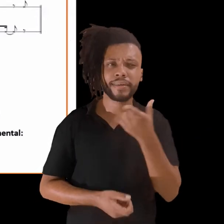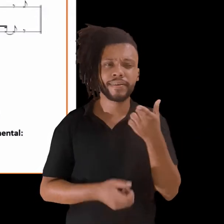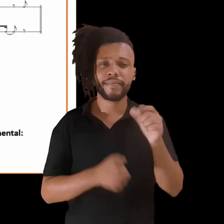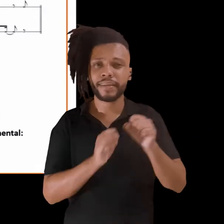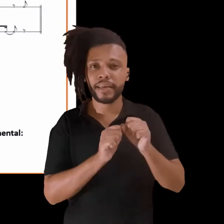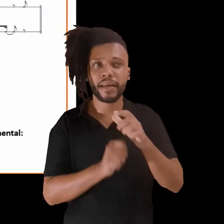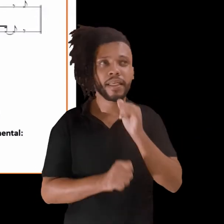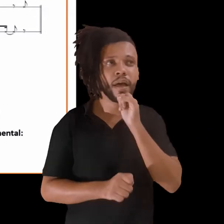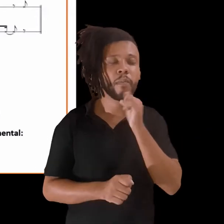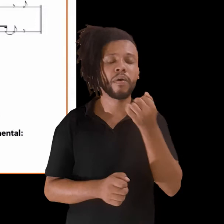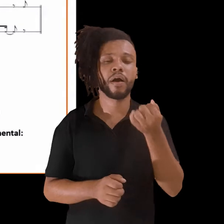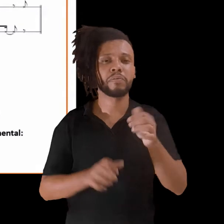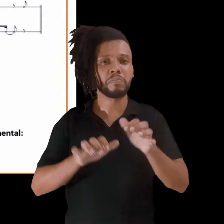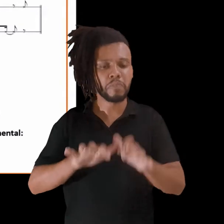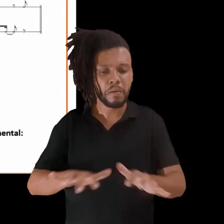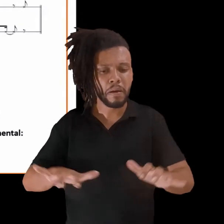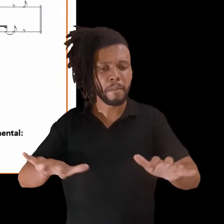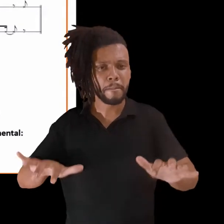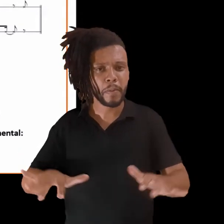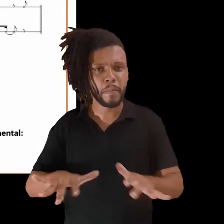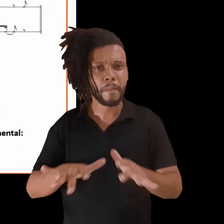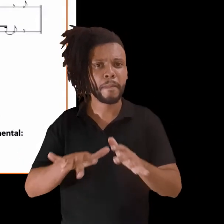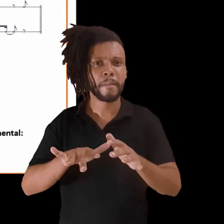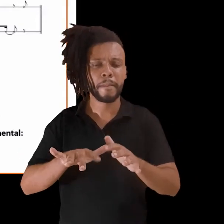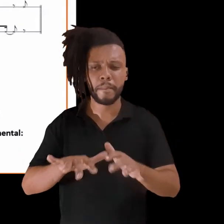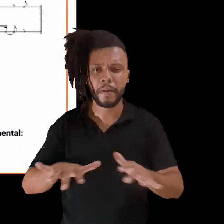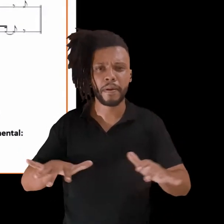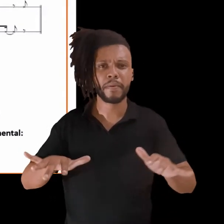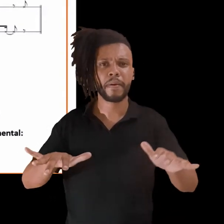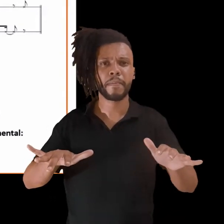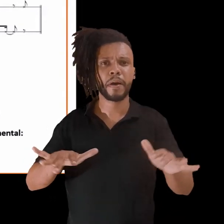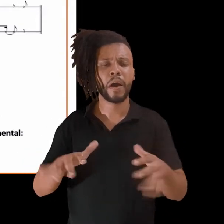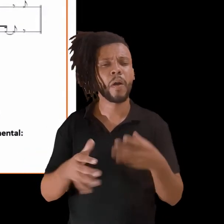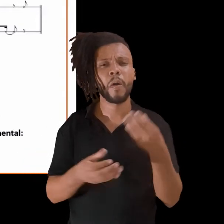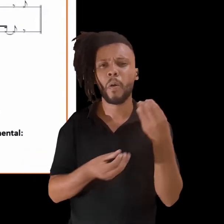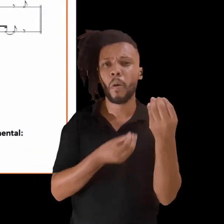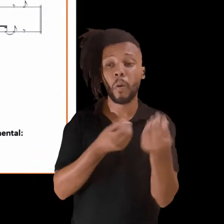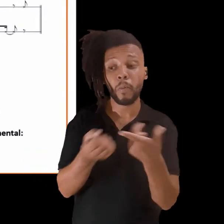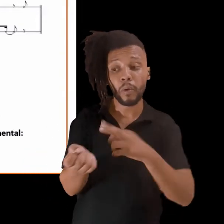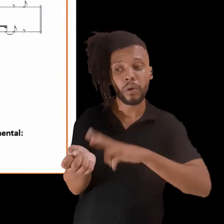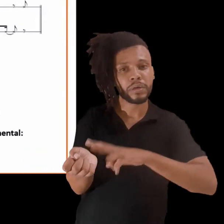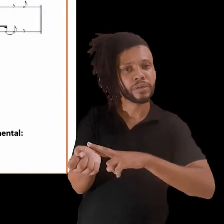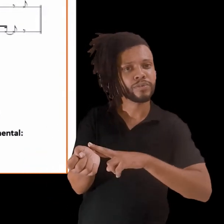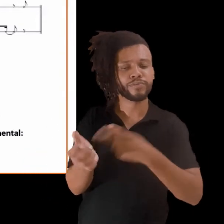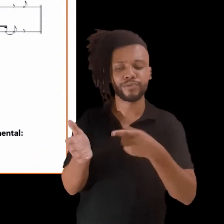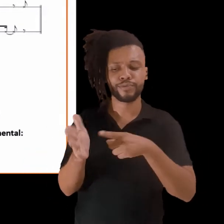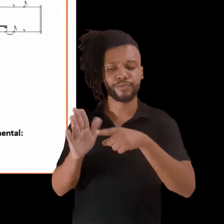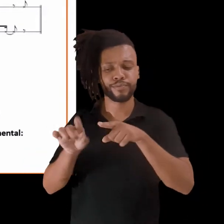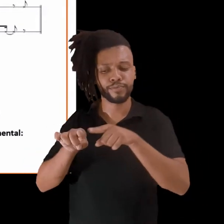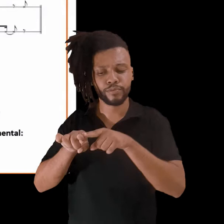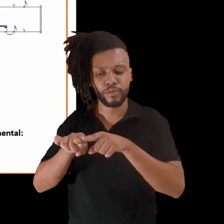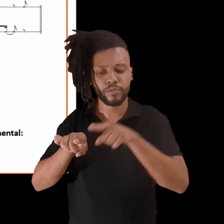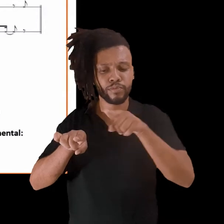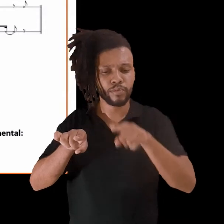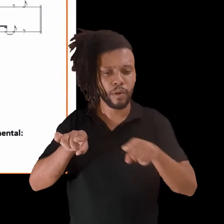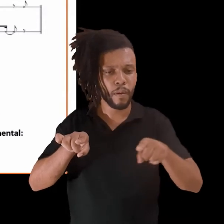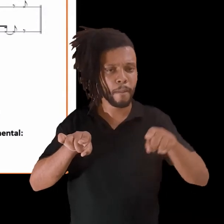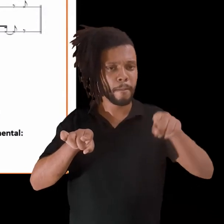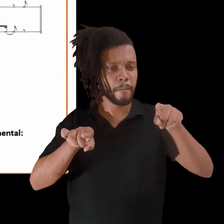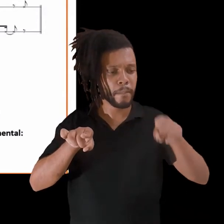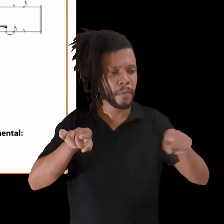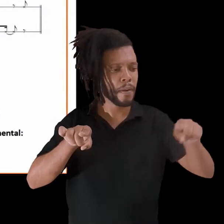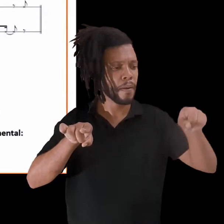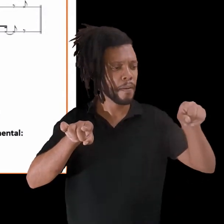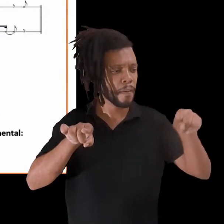isso comigo? E lá foi. Baba, bolhas, o boi babão. Bolhas,